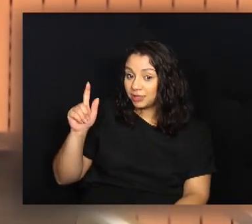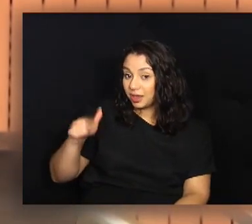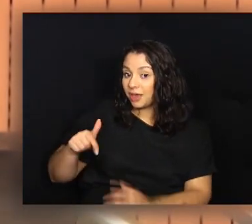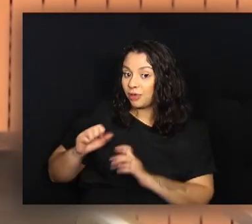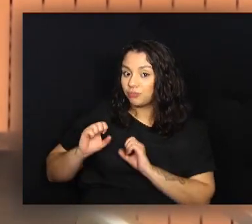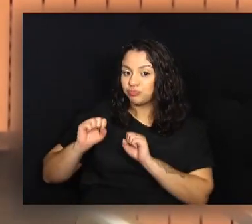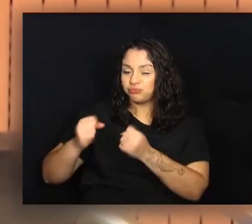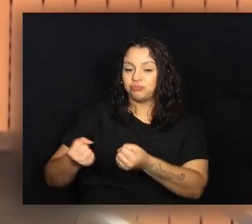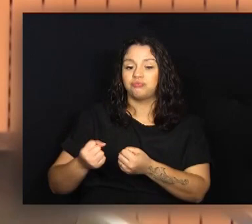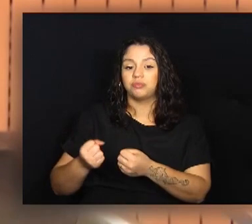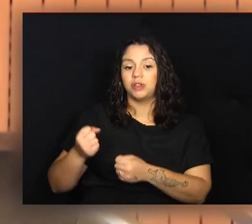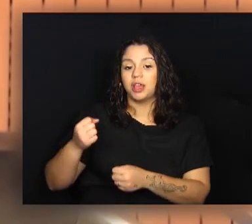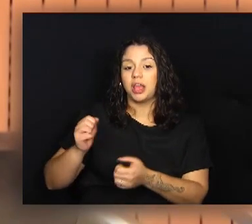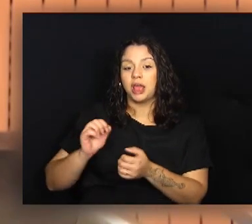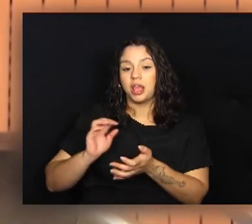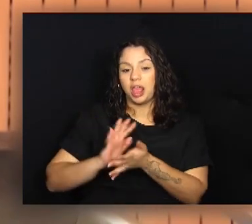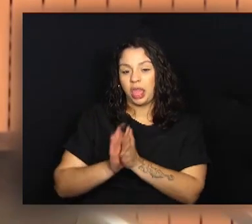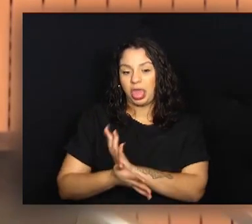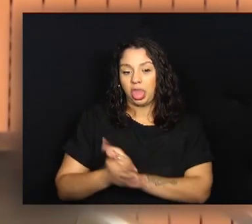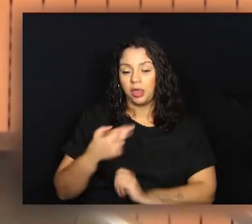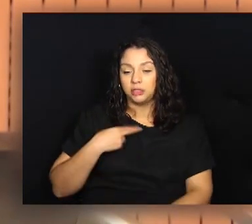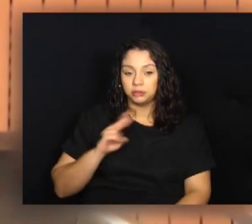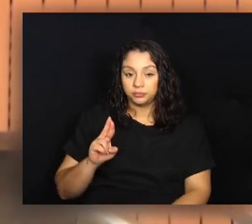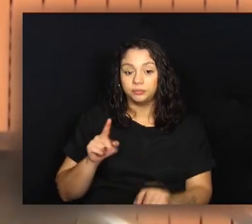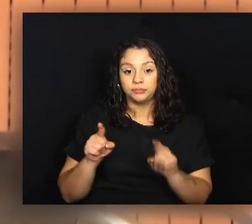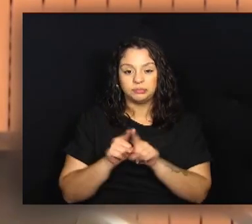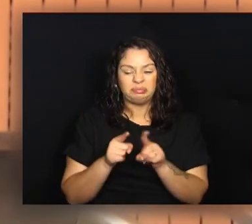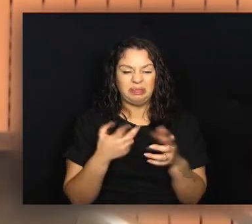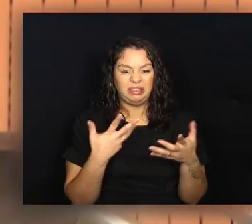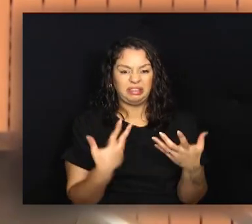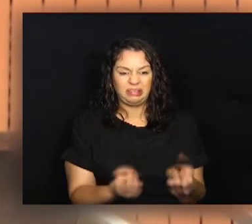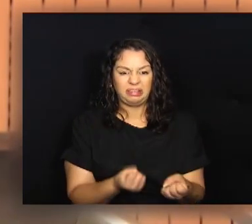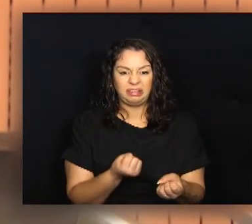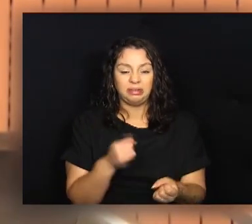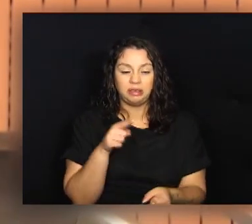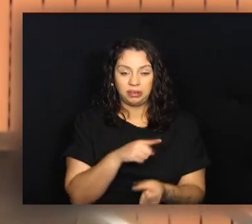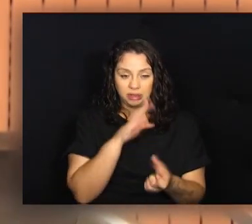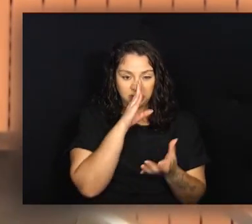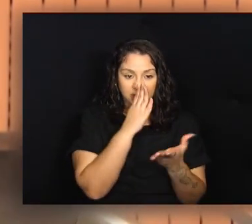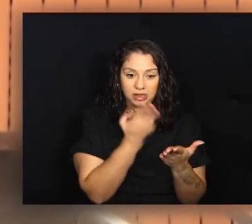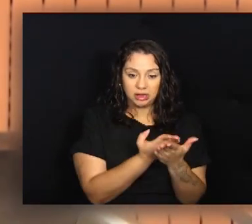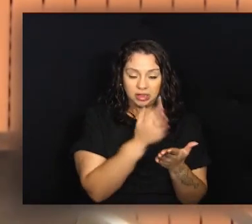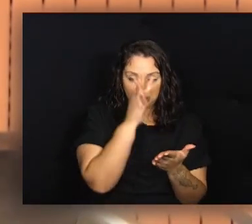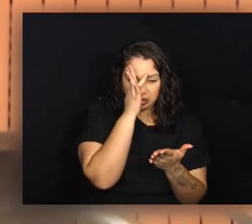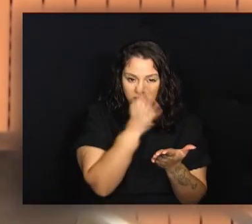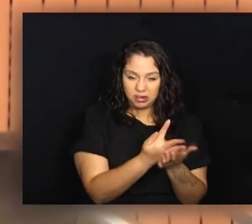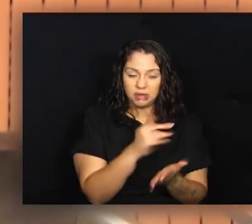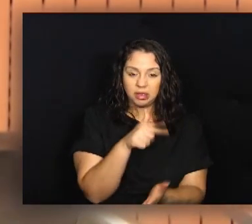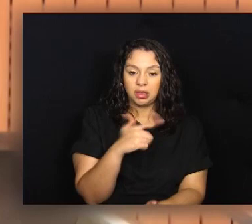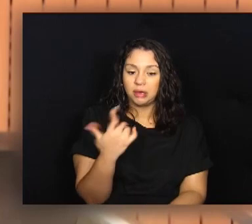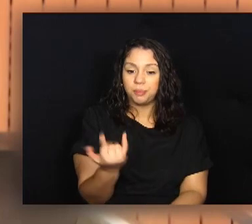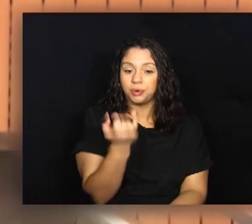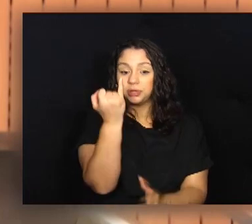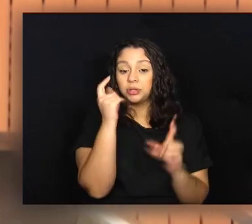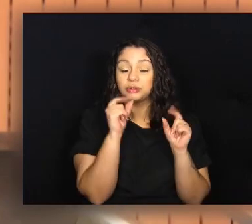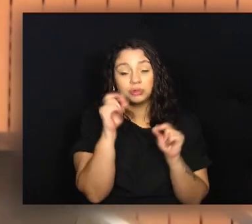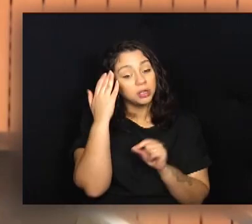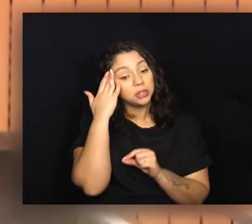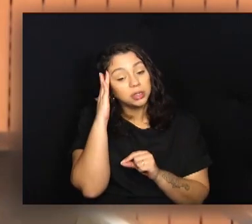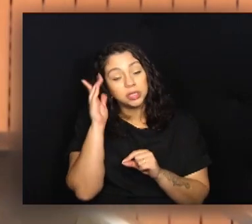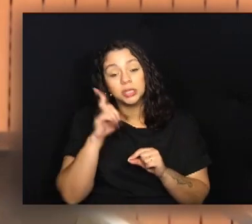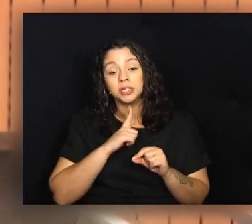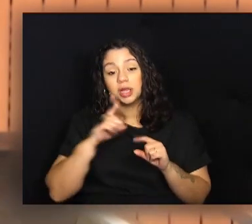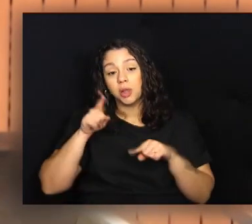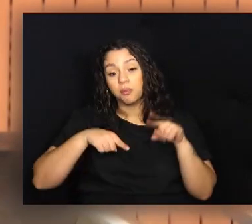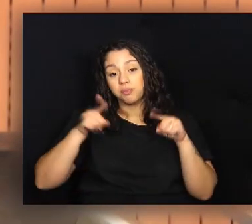ao racismo religioso e a intolerância de credo. É fundamental entender a